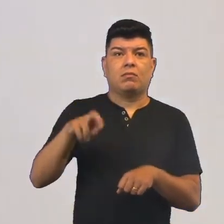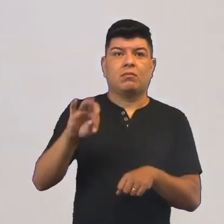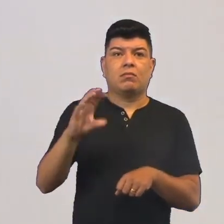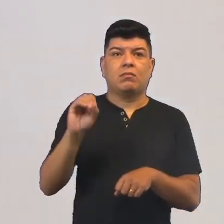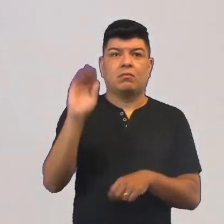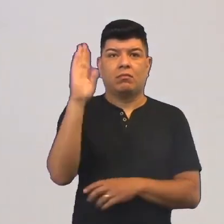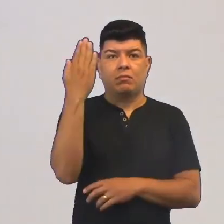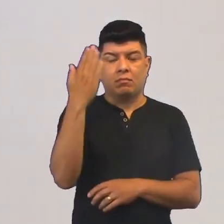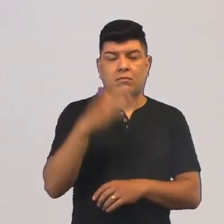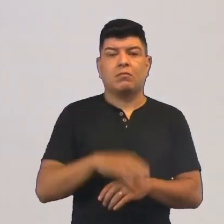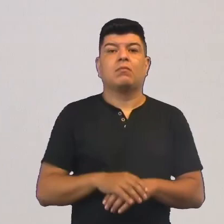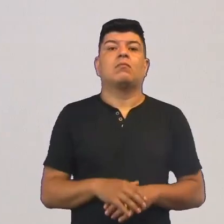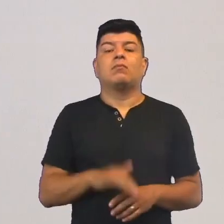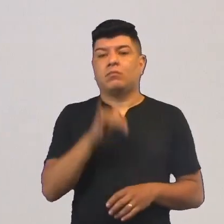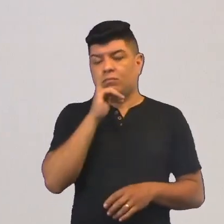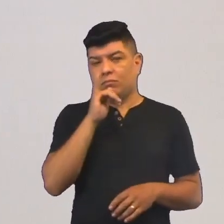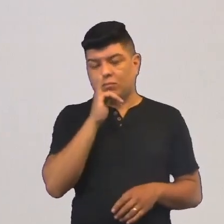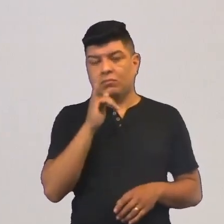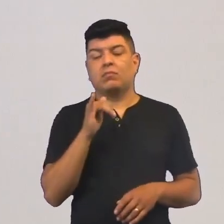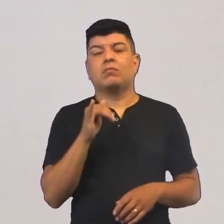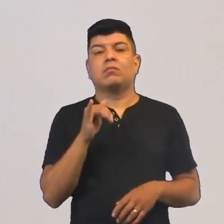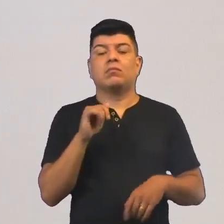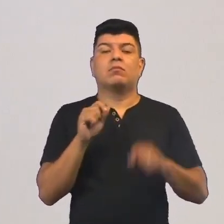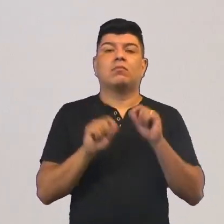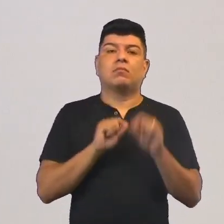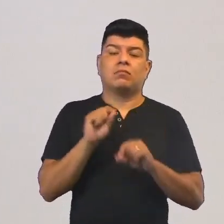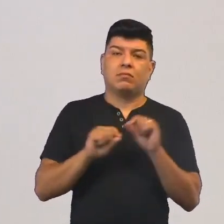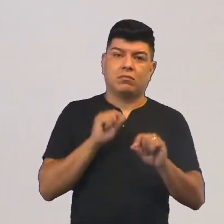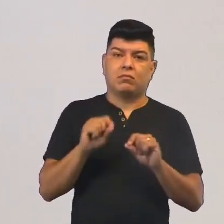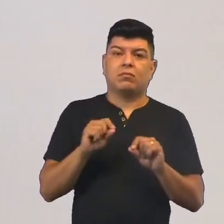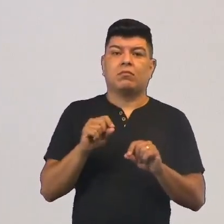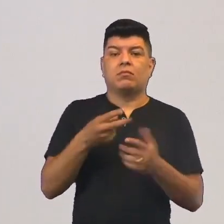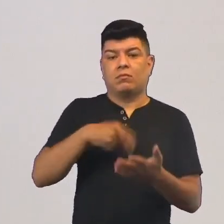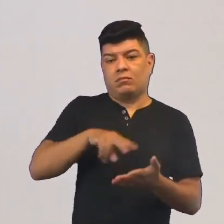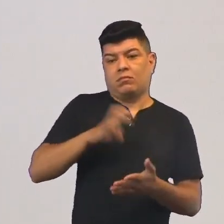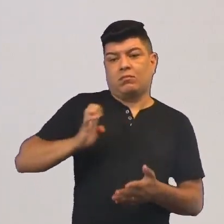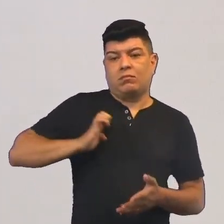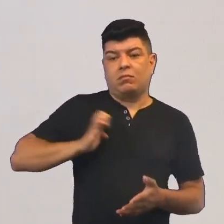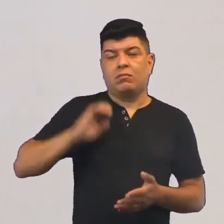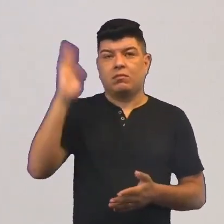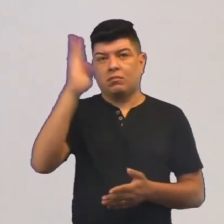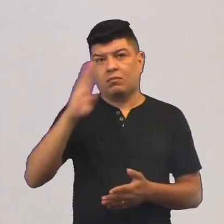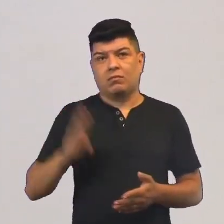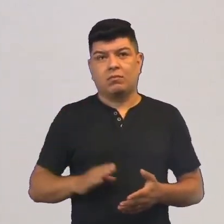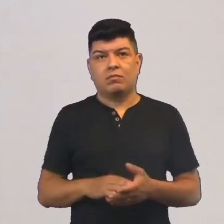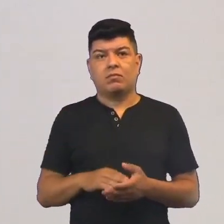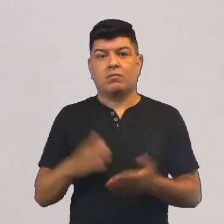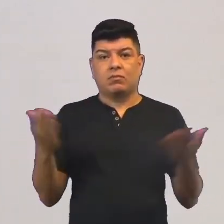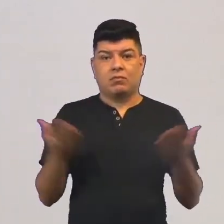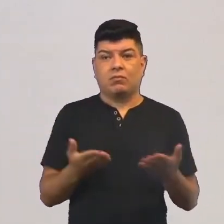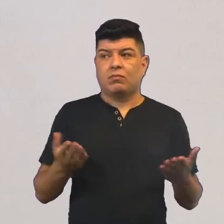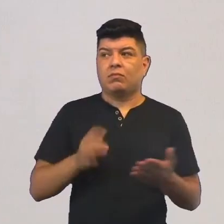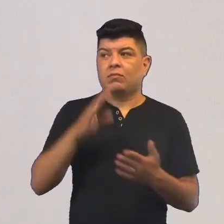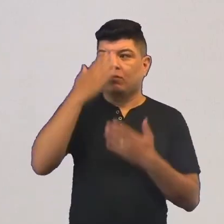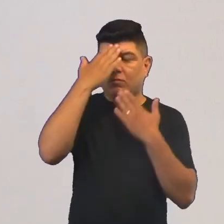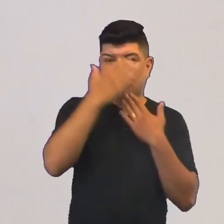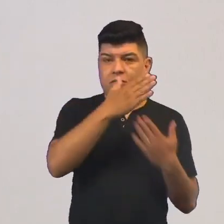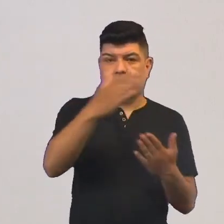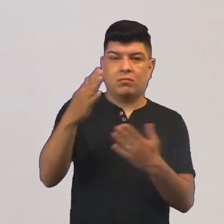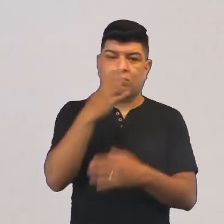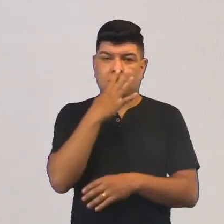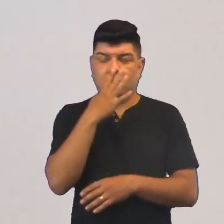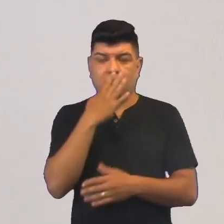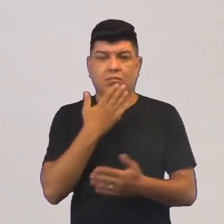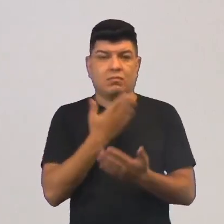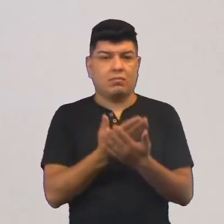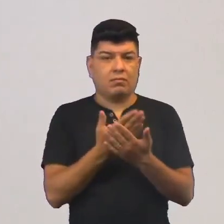pau, né? Que são um dos exemplos de danças étnicas do Brasil. Por hoje é só. Obrigado por assistir a